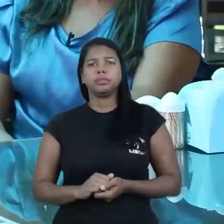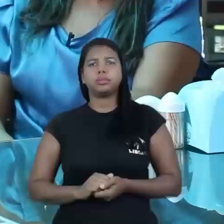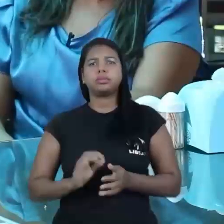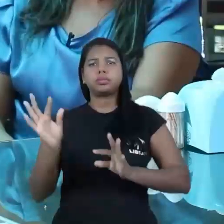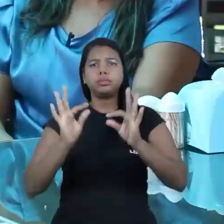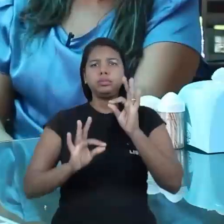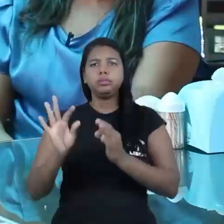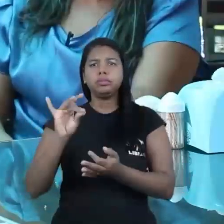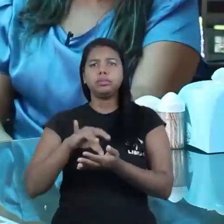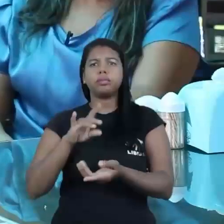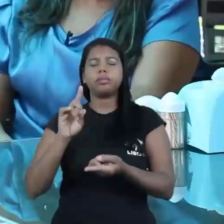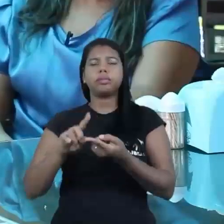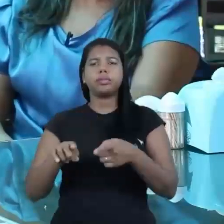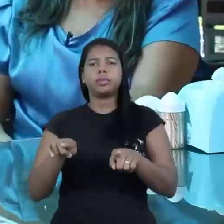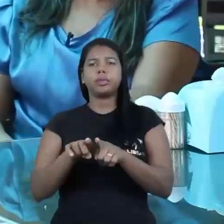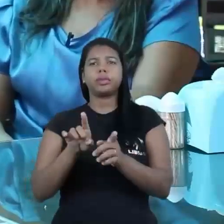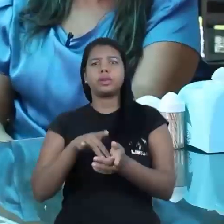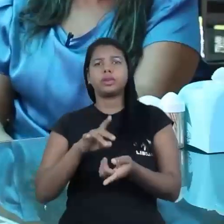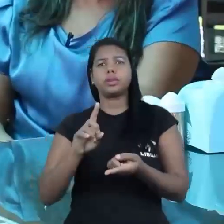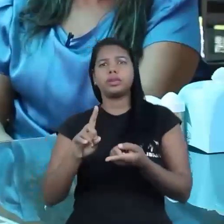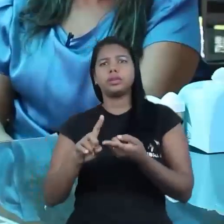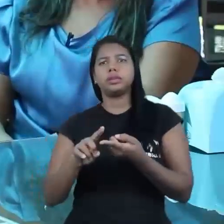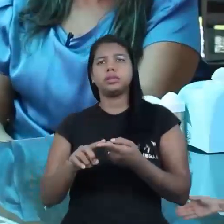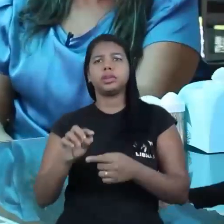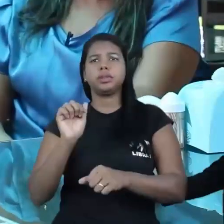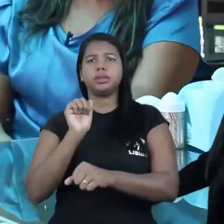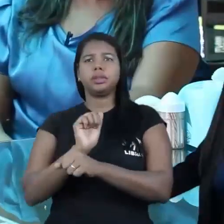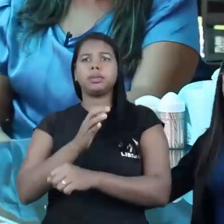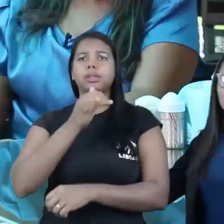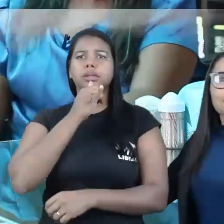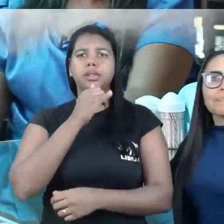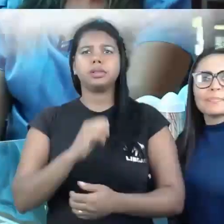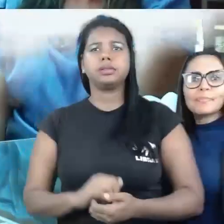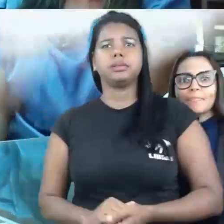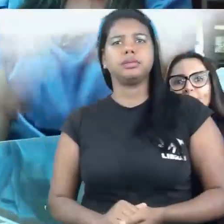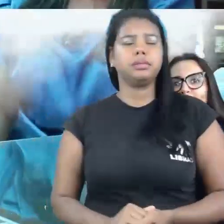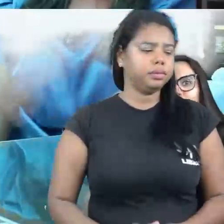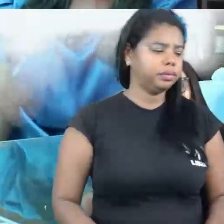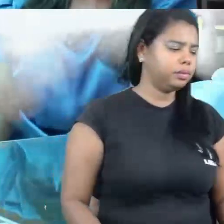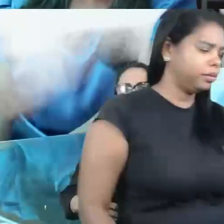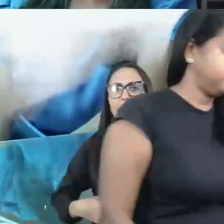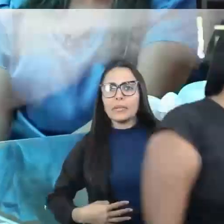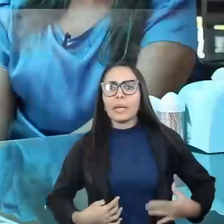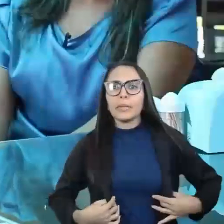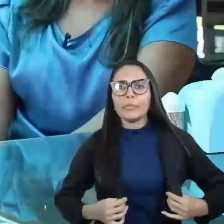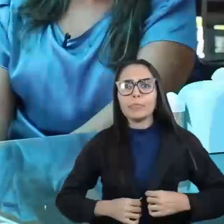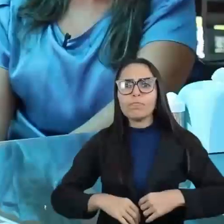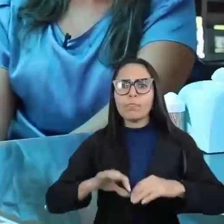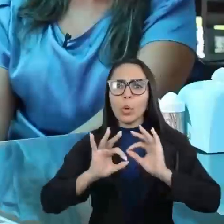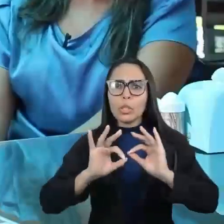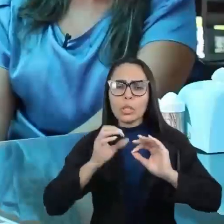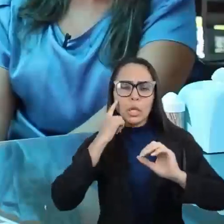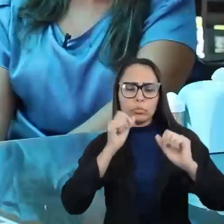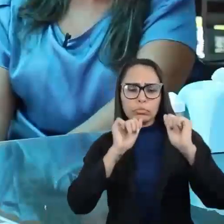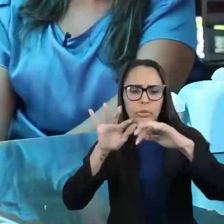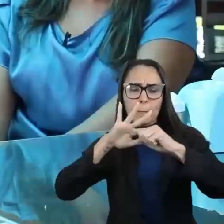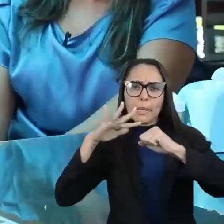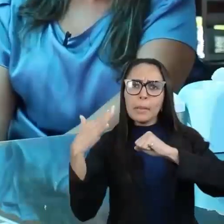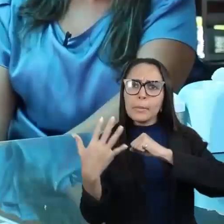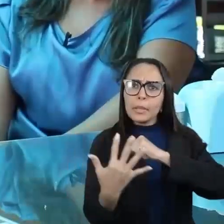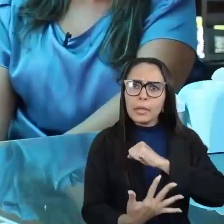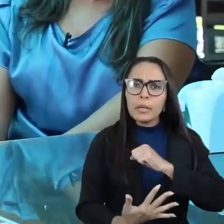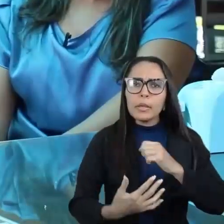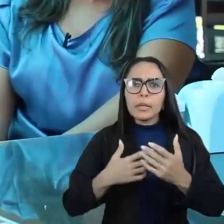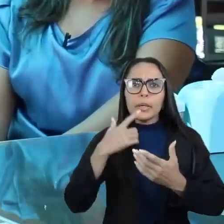para produção, para não ficar parado, por exemplo. E a gente foi ajustando e conseguimos passar a pandemia